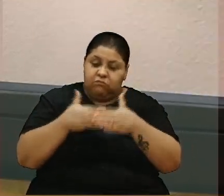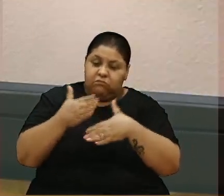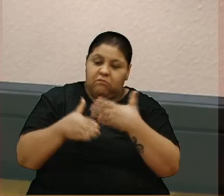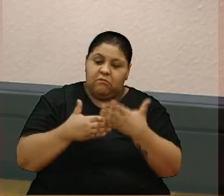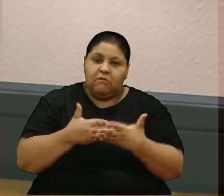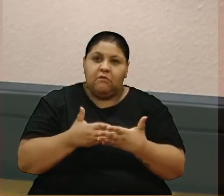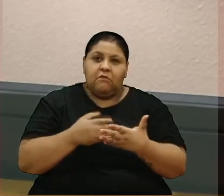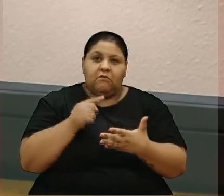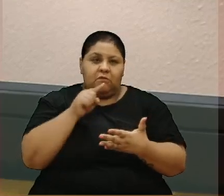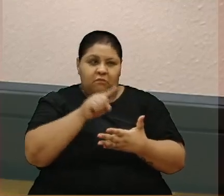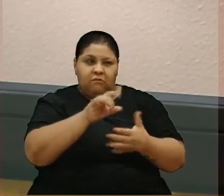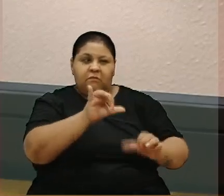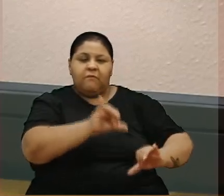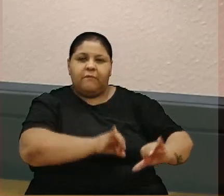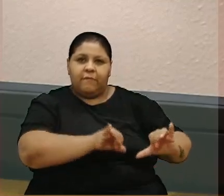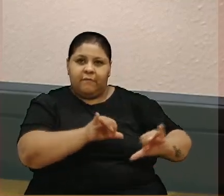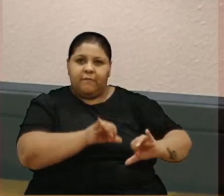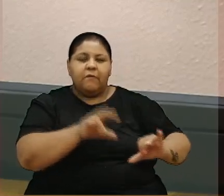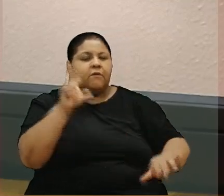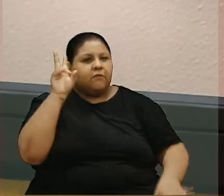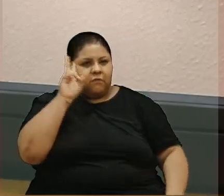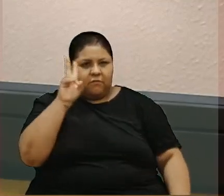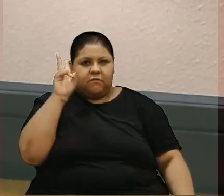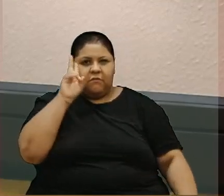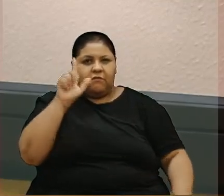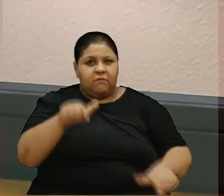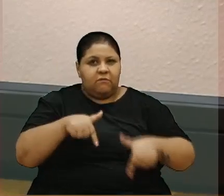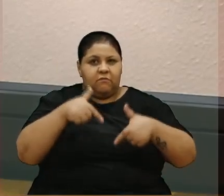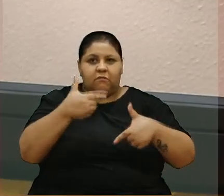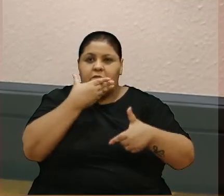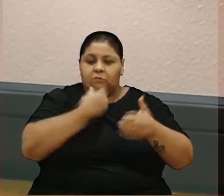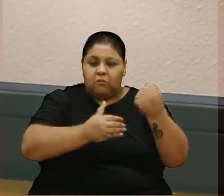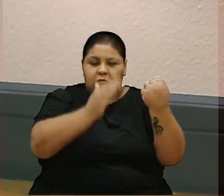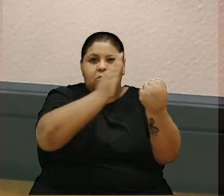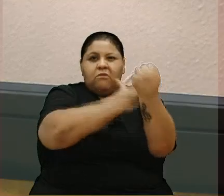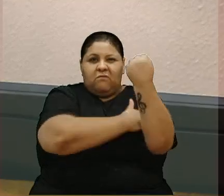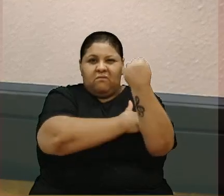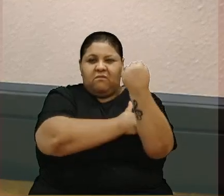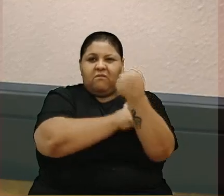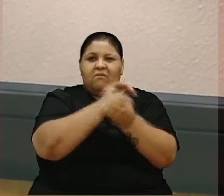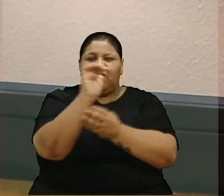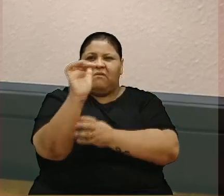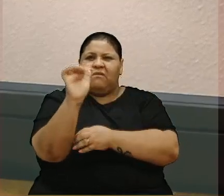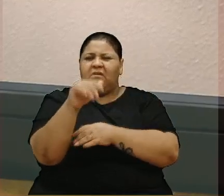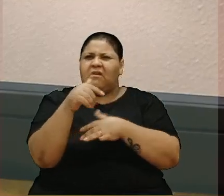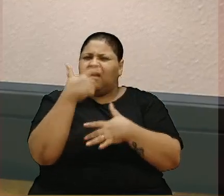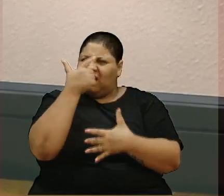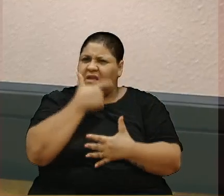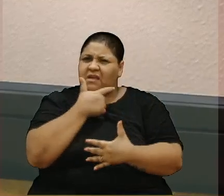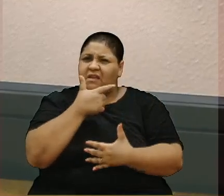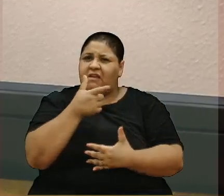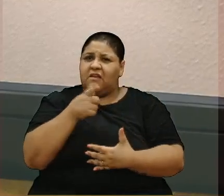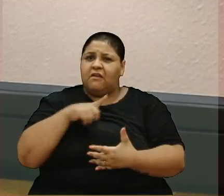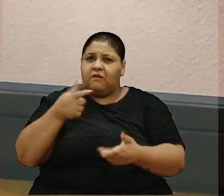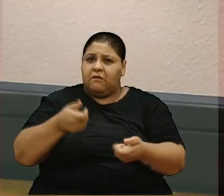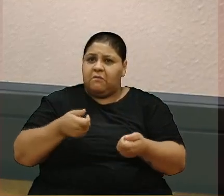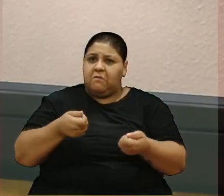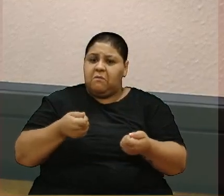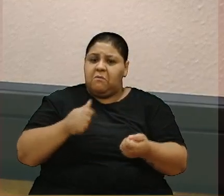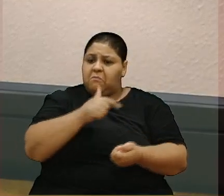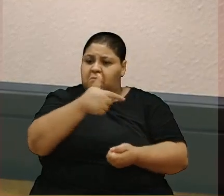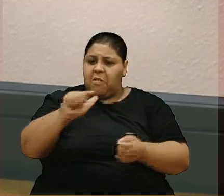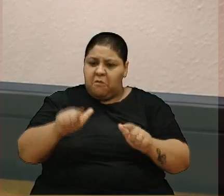a senhora sofreu, lembro, de uma atitude machista desse plenário e talvez, aliás, talvez não, nós deveríamos ter tido uma outra